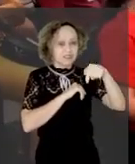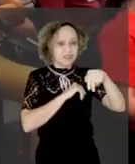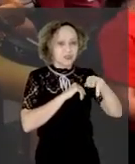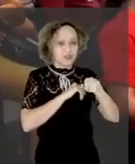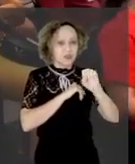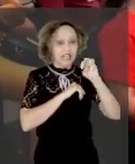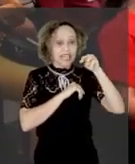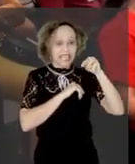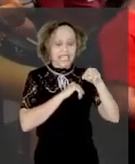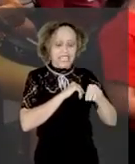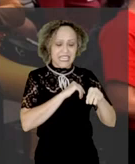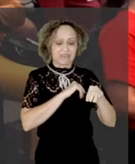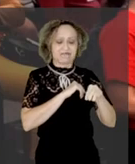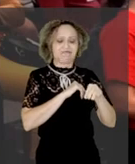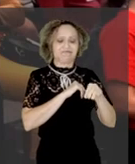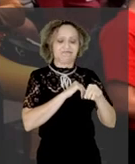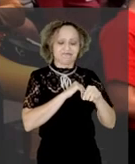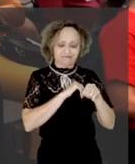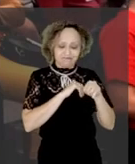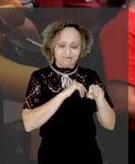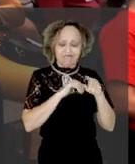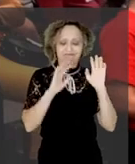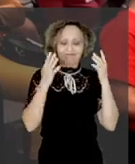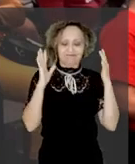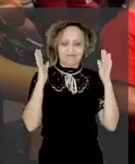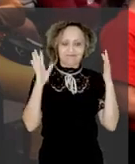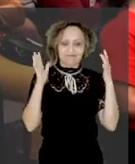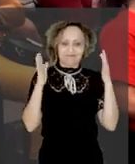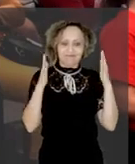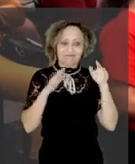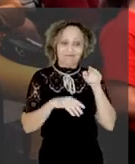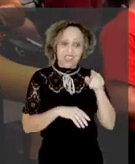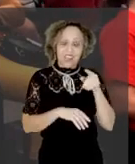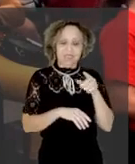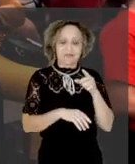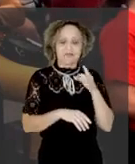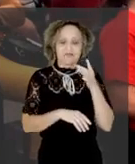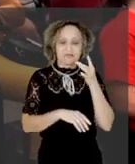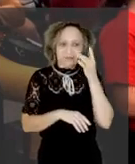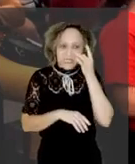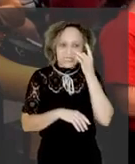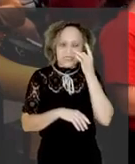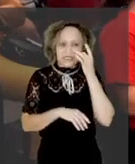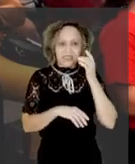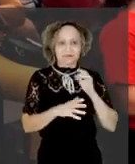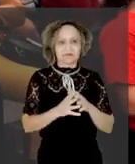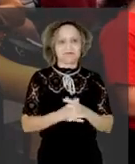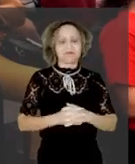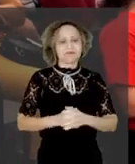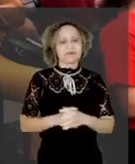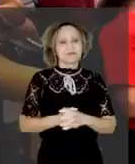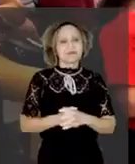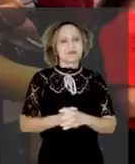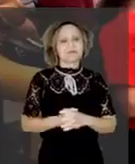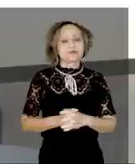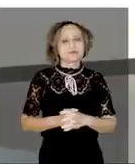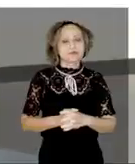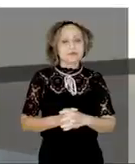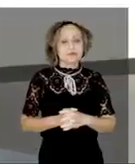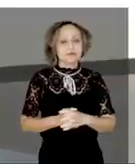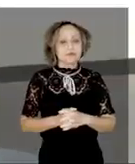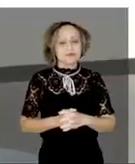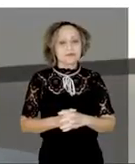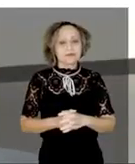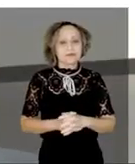terminar de fazer minha tarefa aqui também de anunciar. Aliás, a gente está falando de cultura, de um filme importante, mas está aqui também no